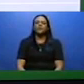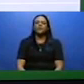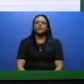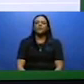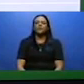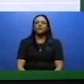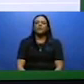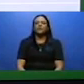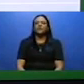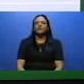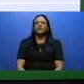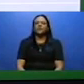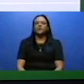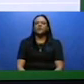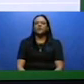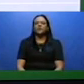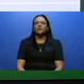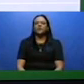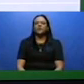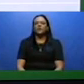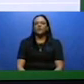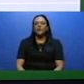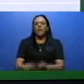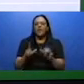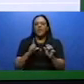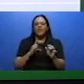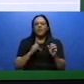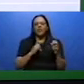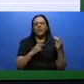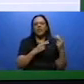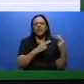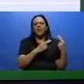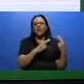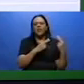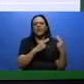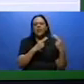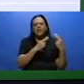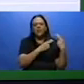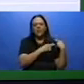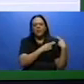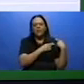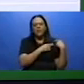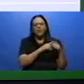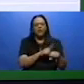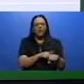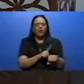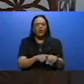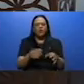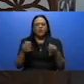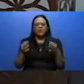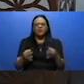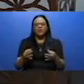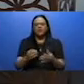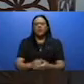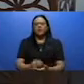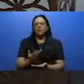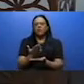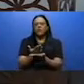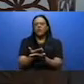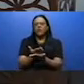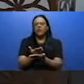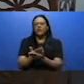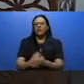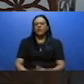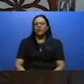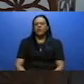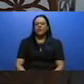capricho, tá? Tenha a sua responsabilidade daquele horário que você vai estudar, tira aquele momento para o seu estudo. São